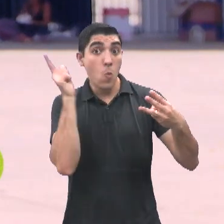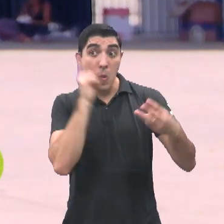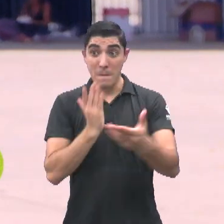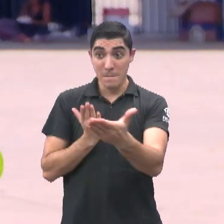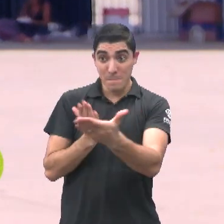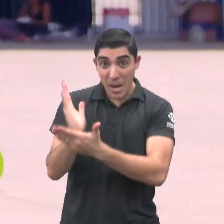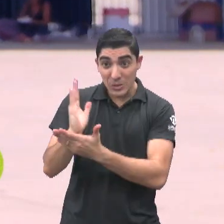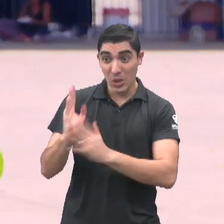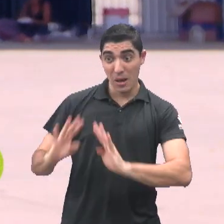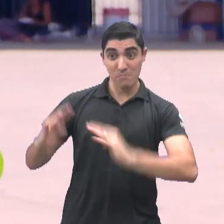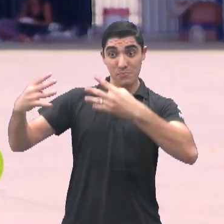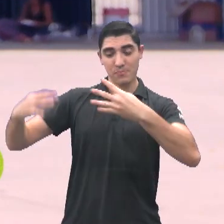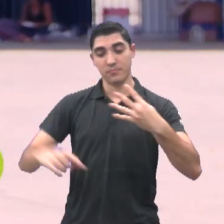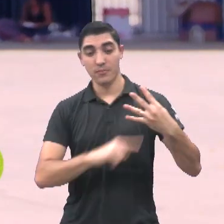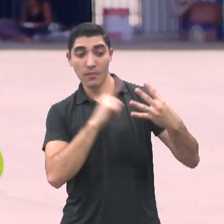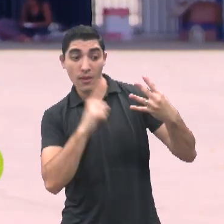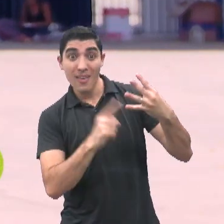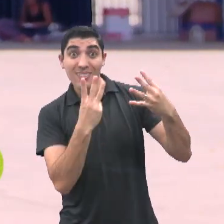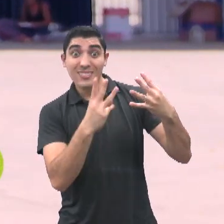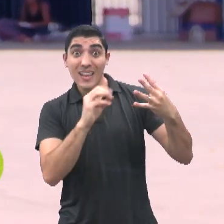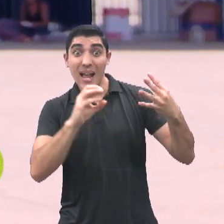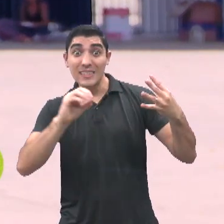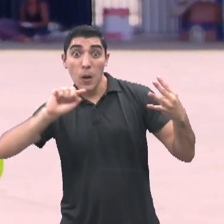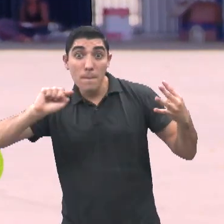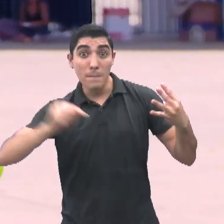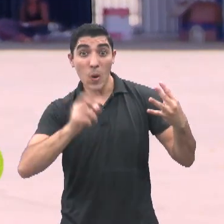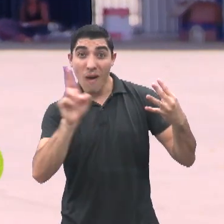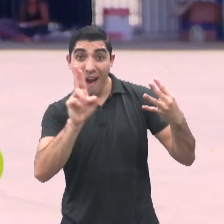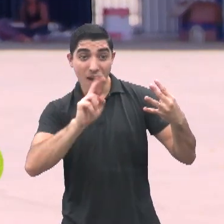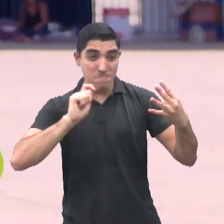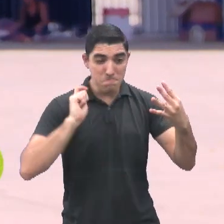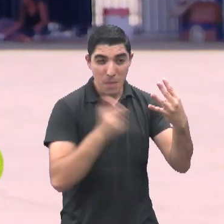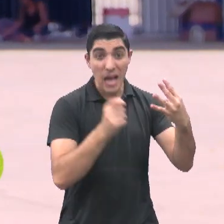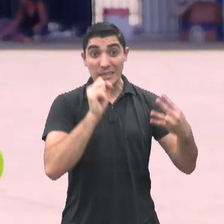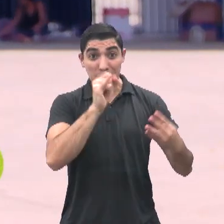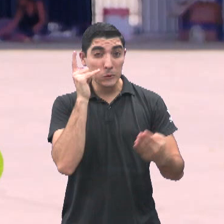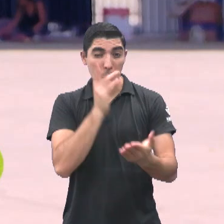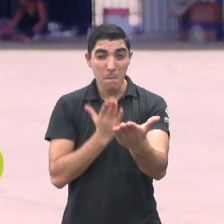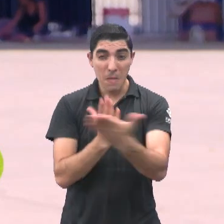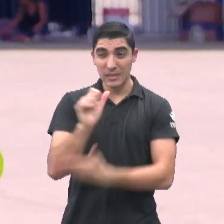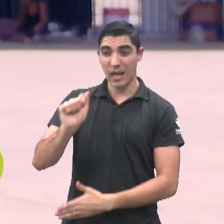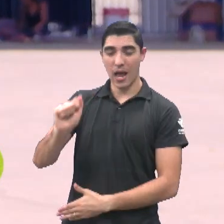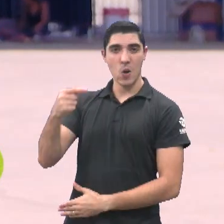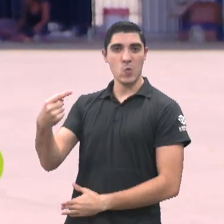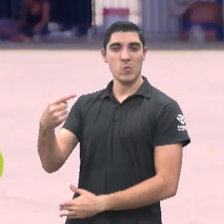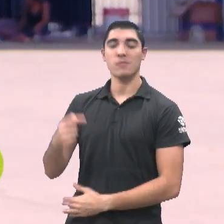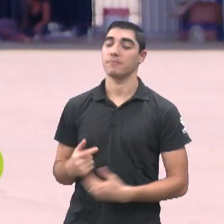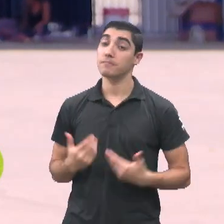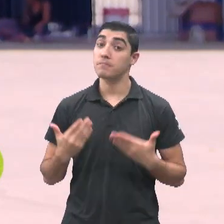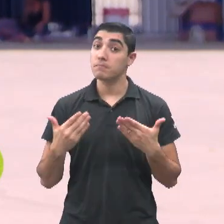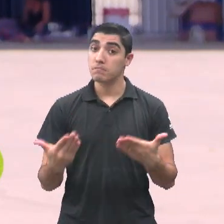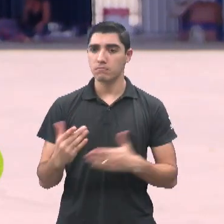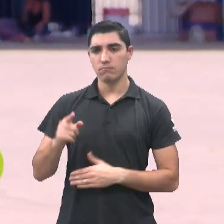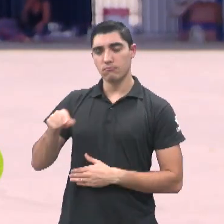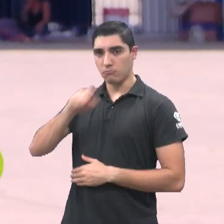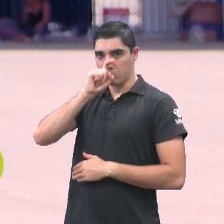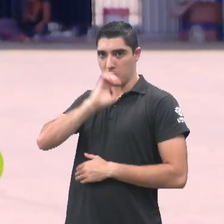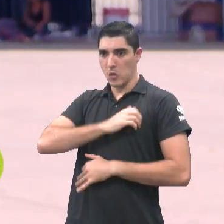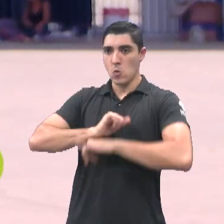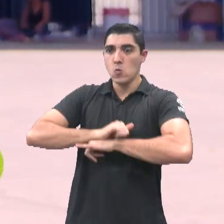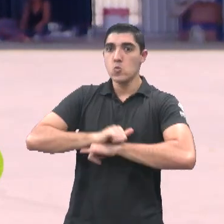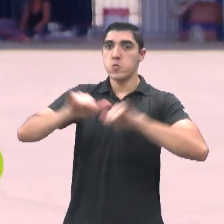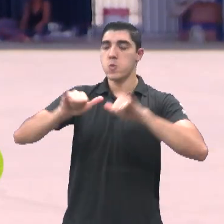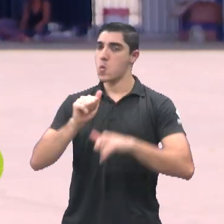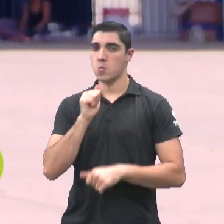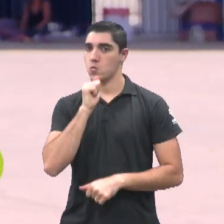quartas de final e 300 mil reais caso consiga o acesso. Até agora, a comunicação do São José ainda não divulgou nada sobre um